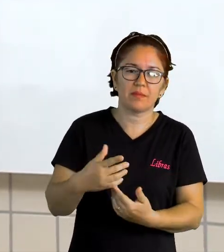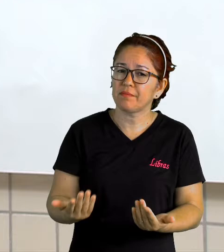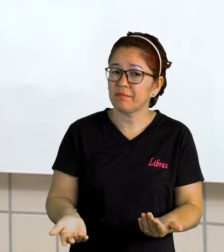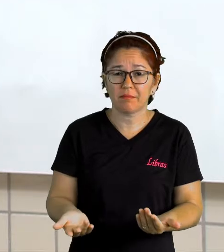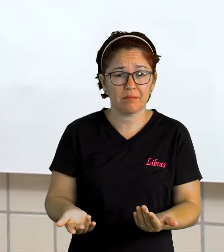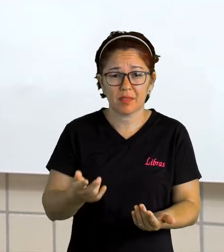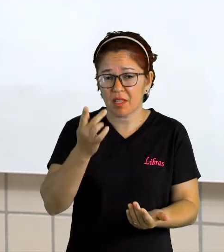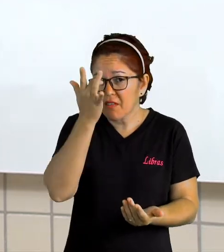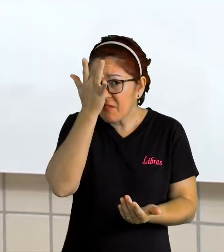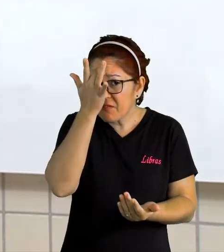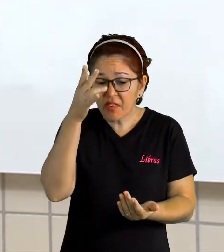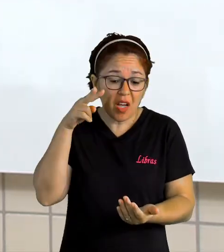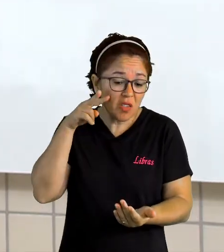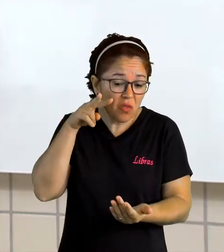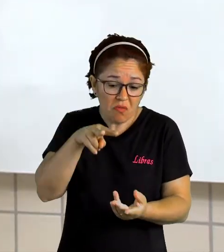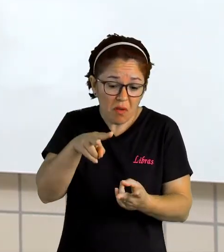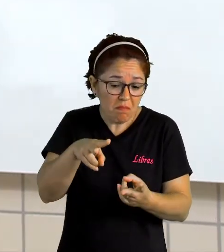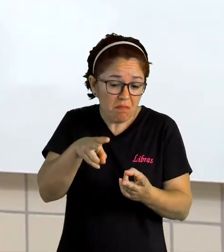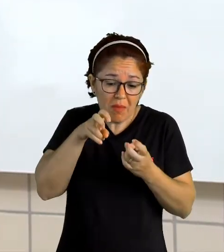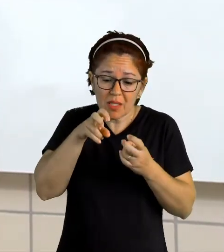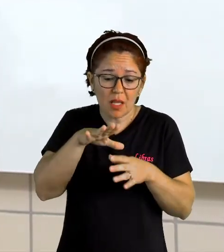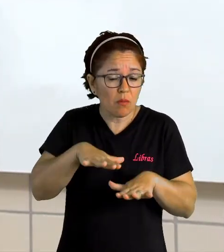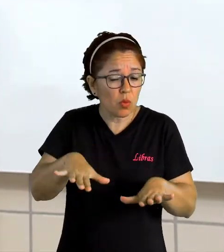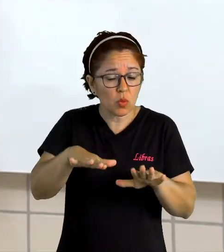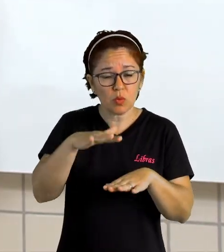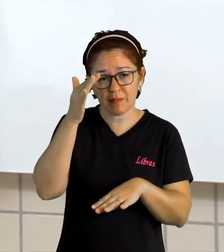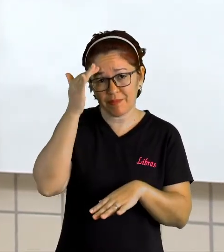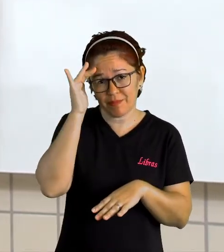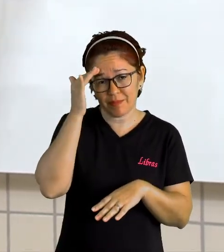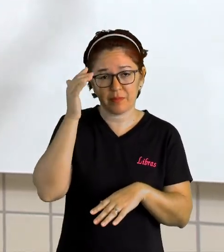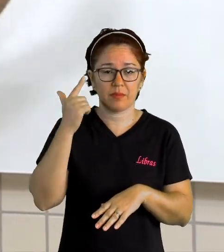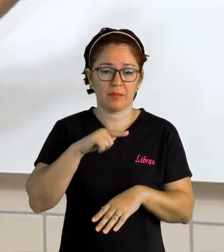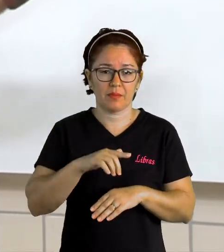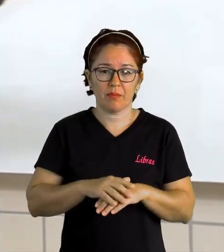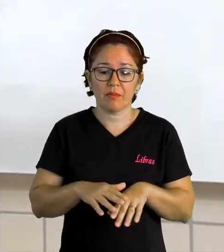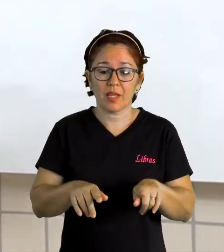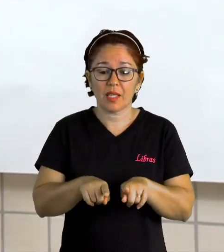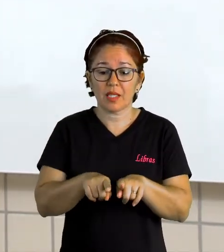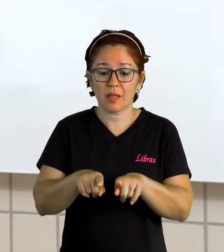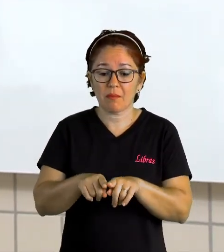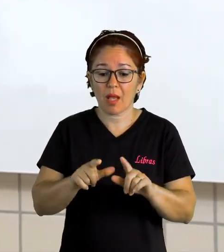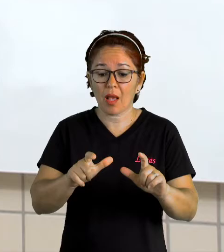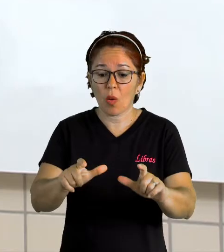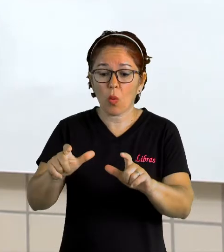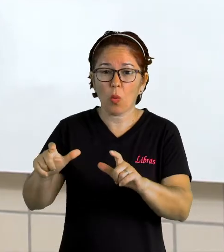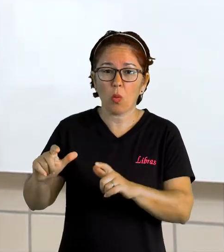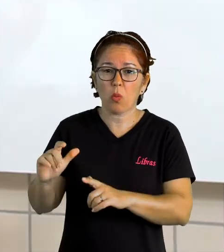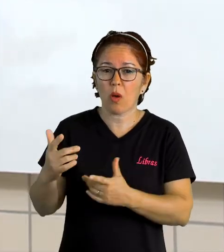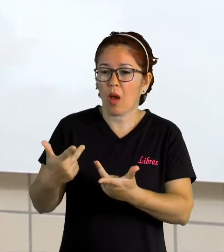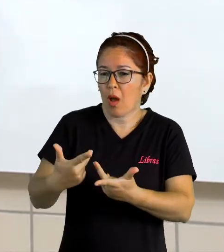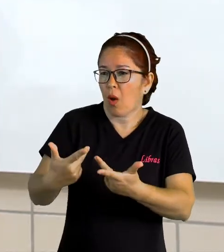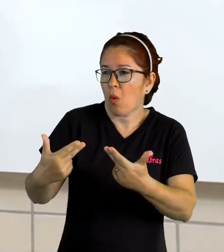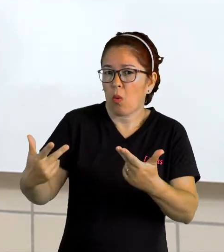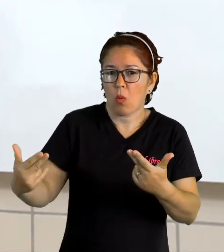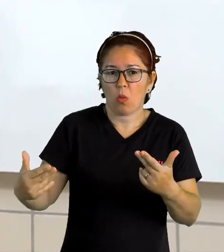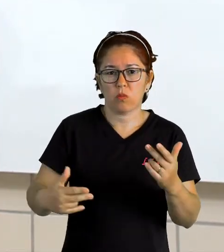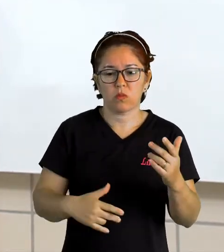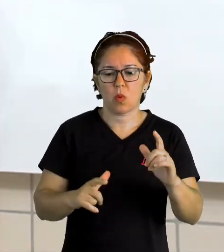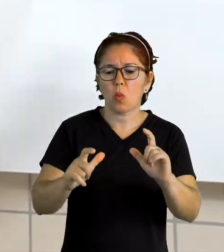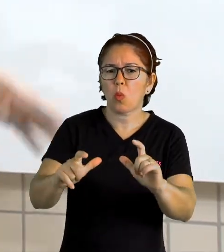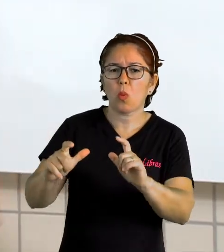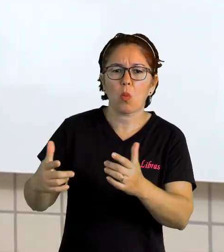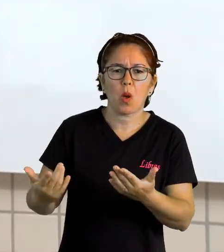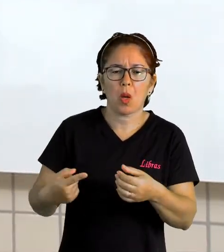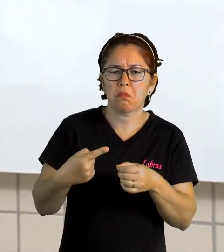está lendo um gibi está entendendo tudo e até a paisagem dá para a gente entender onde se está passando, se é